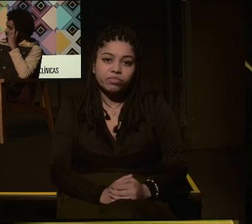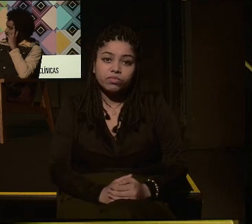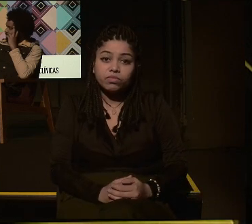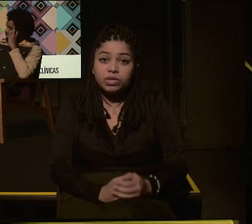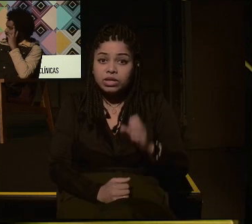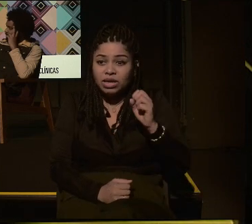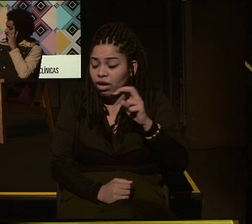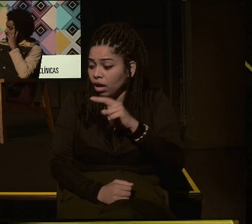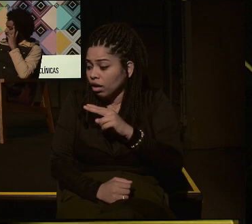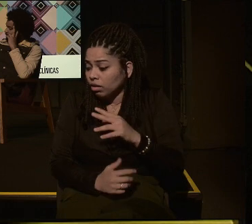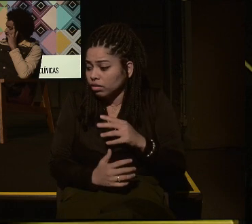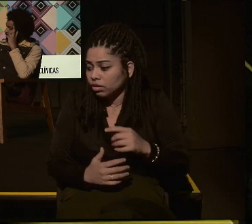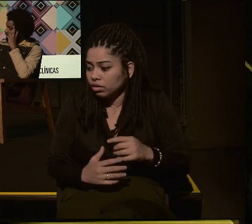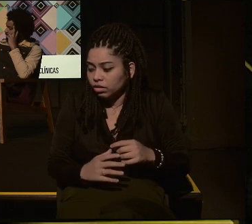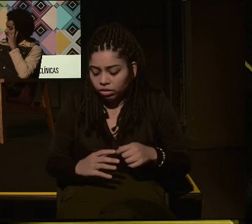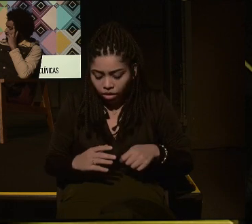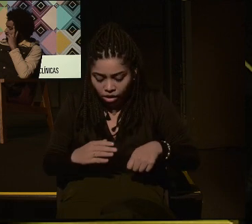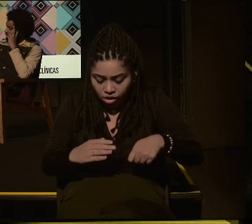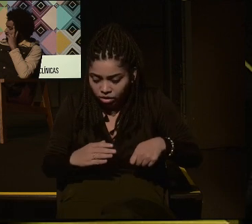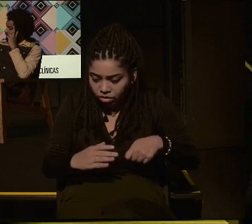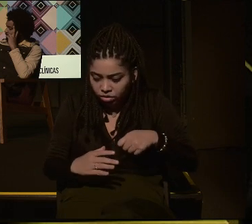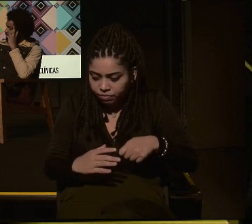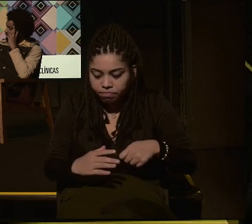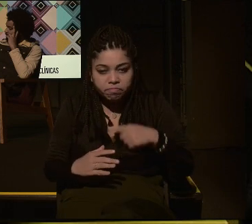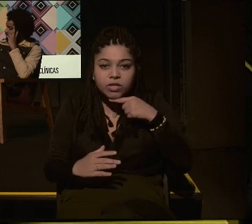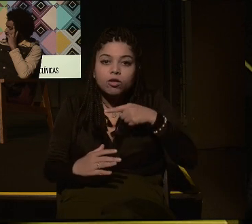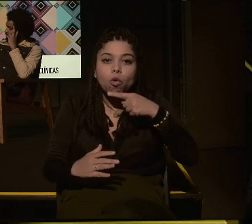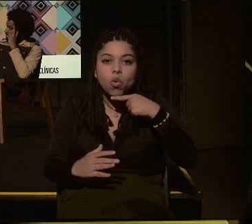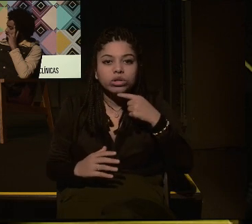jantar na frente deles.